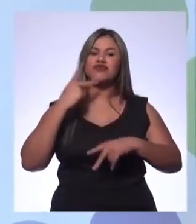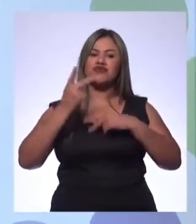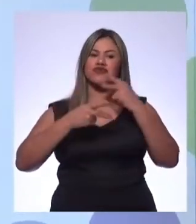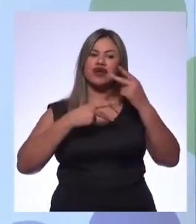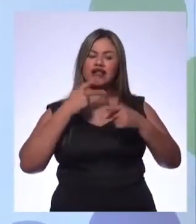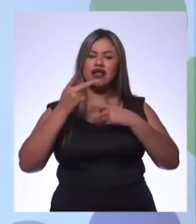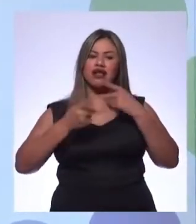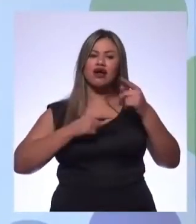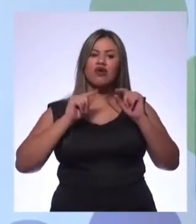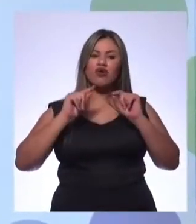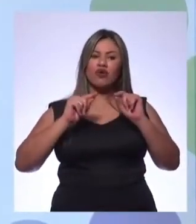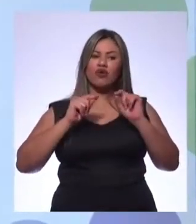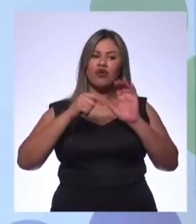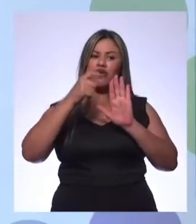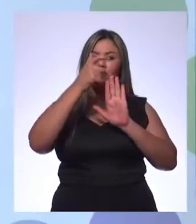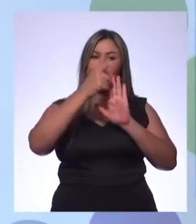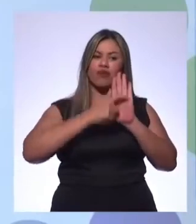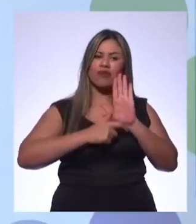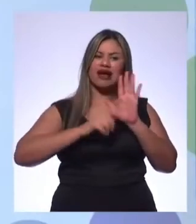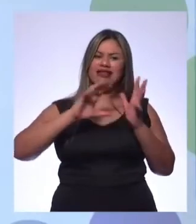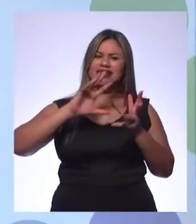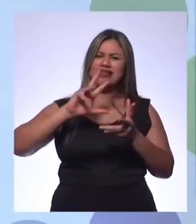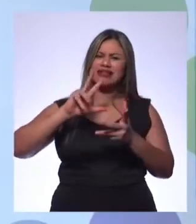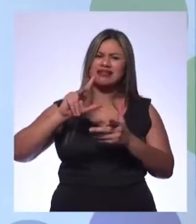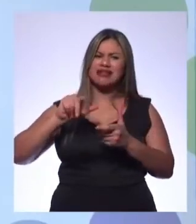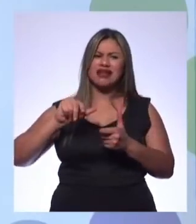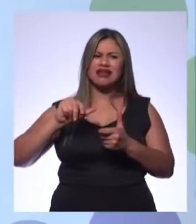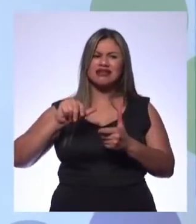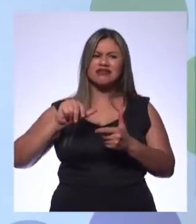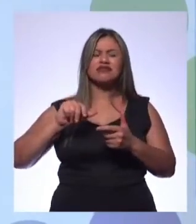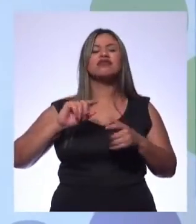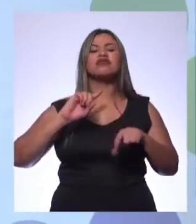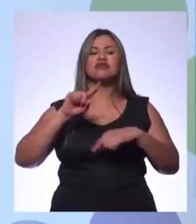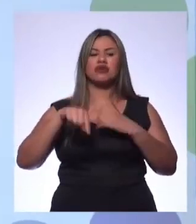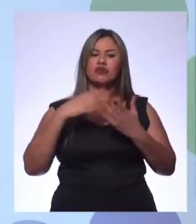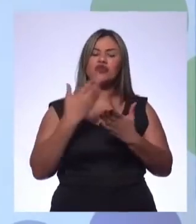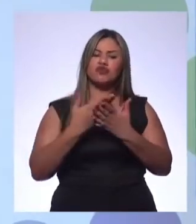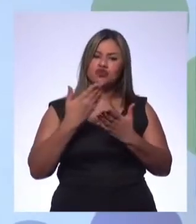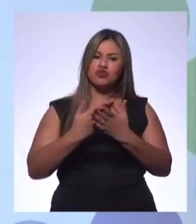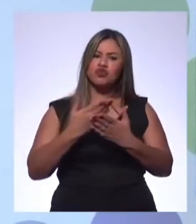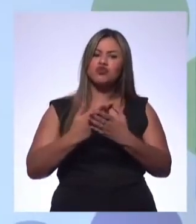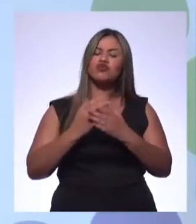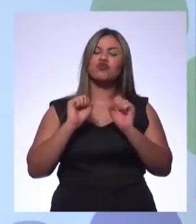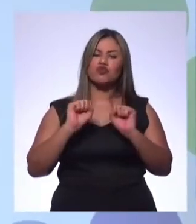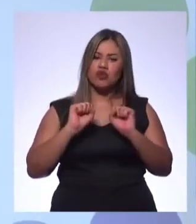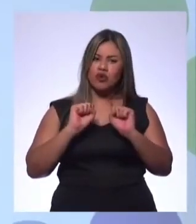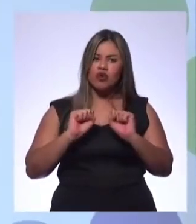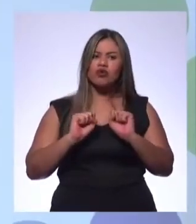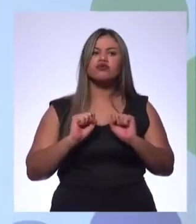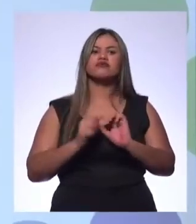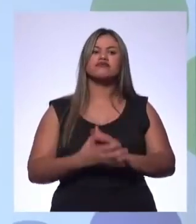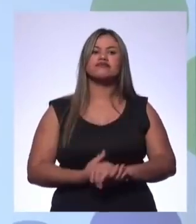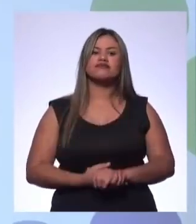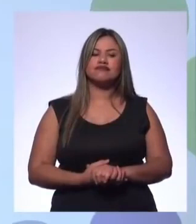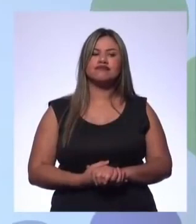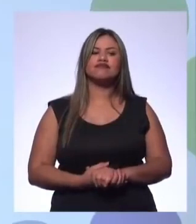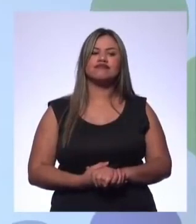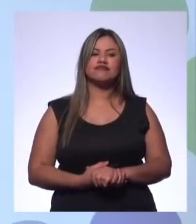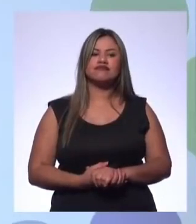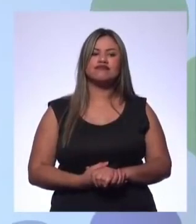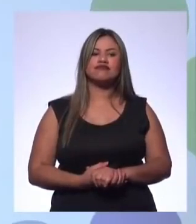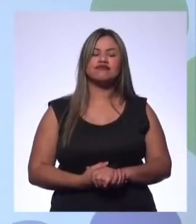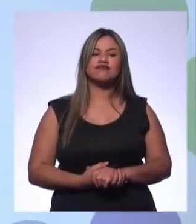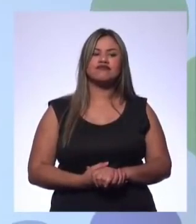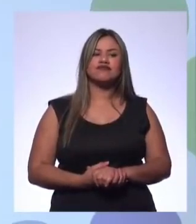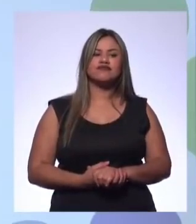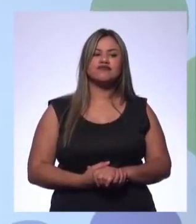sobre o formato da Terra. Aqui a gente pode trazer mais numa outra oportunidade, com certeza. A gente pode trazer essa